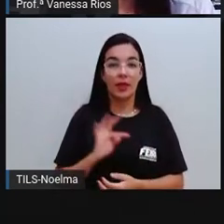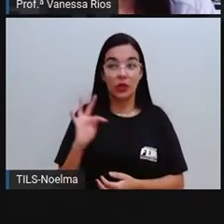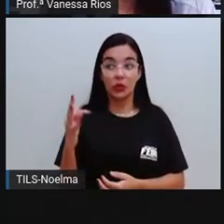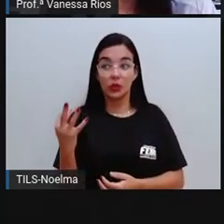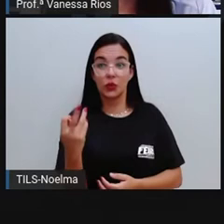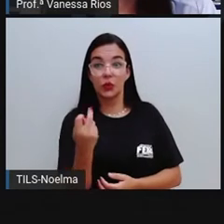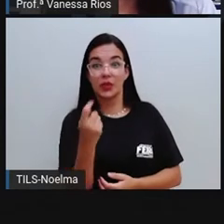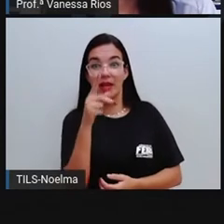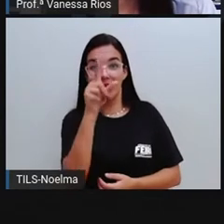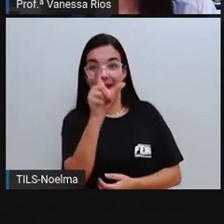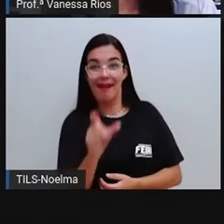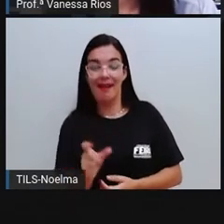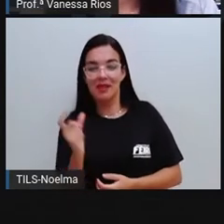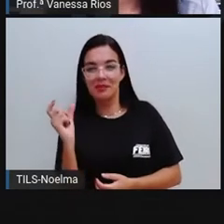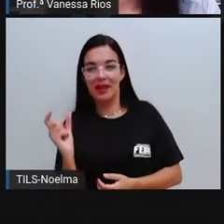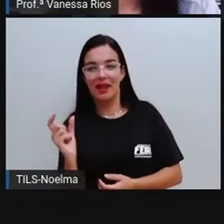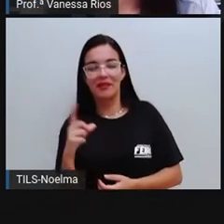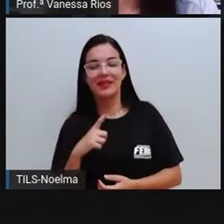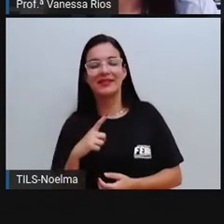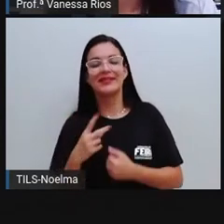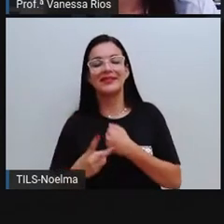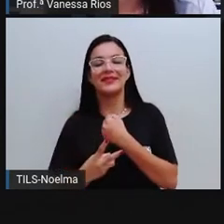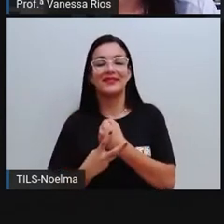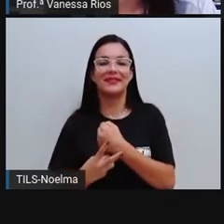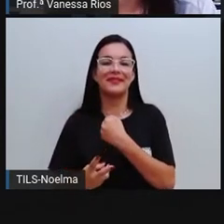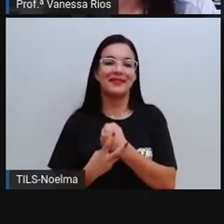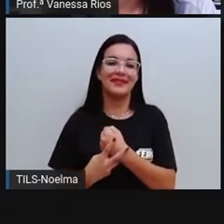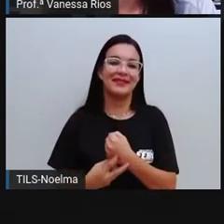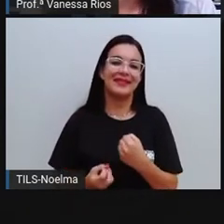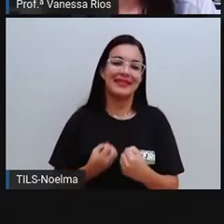estas palavras aí são verbos.